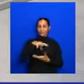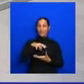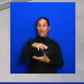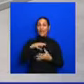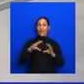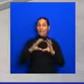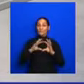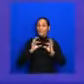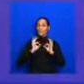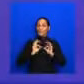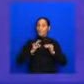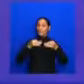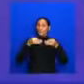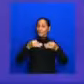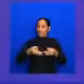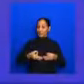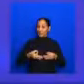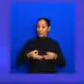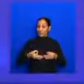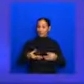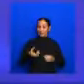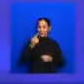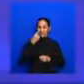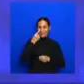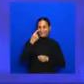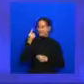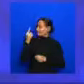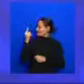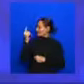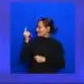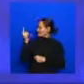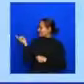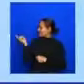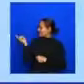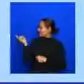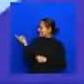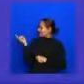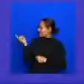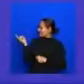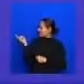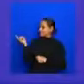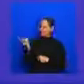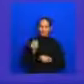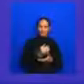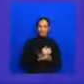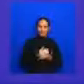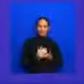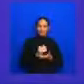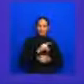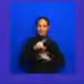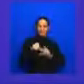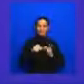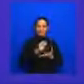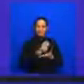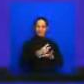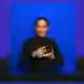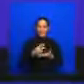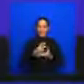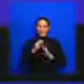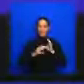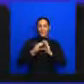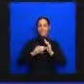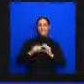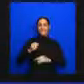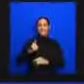girando, as bolas estão posicionadas. Valendo! Está começando o sorteio da Quina,